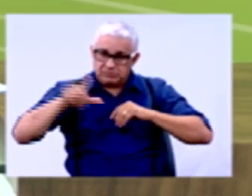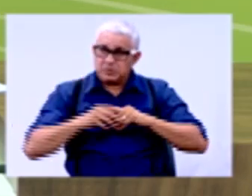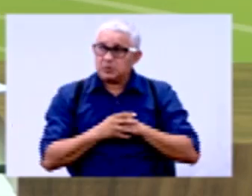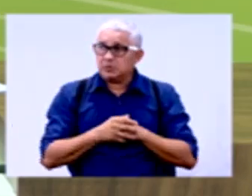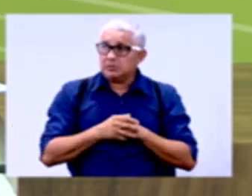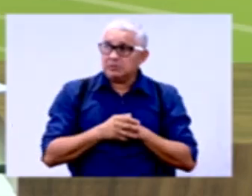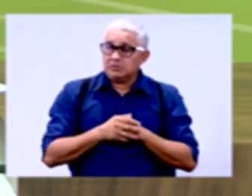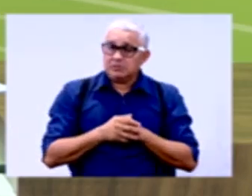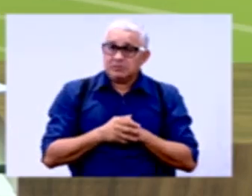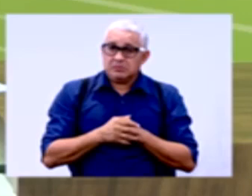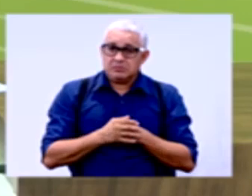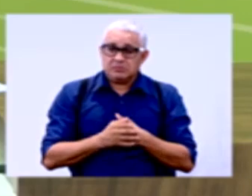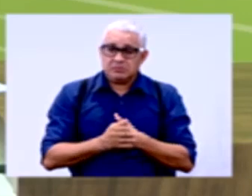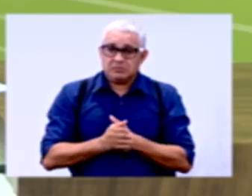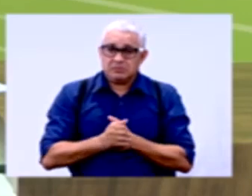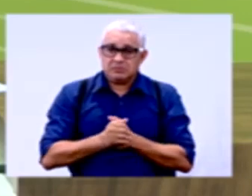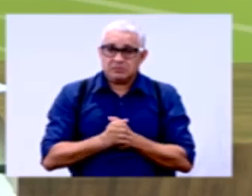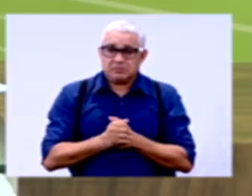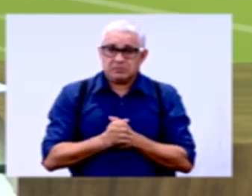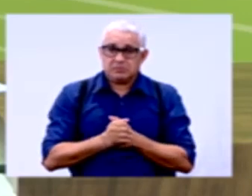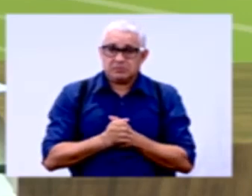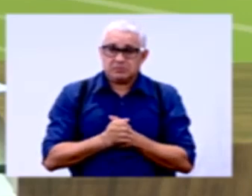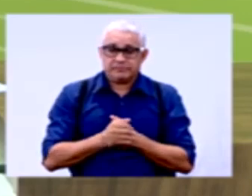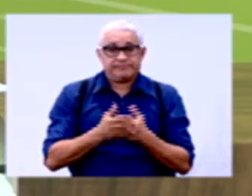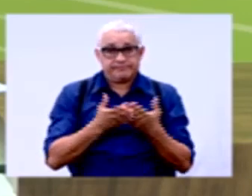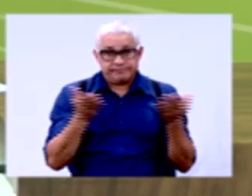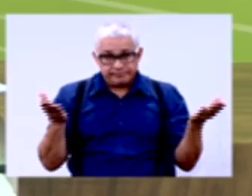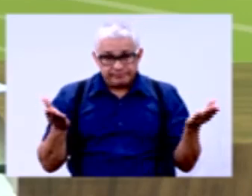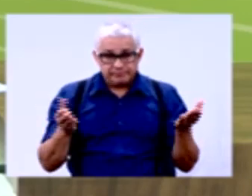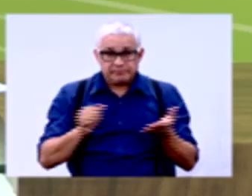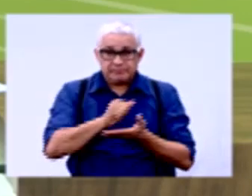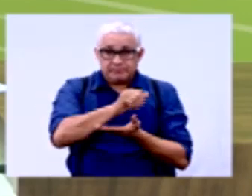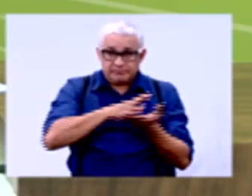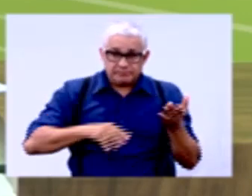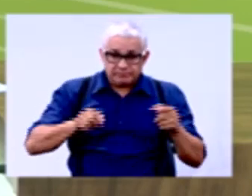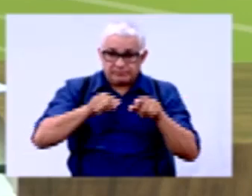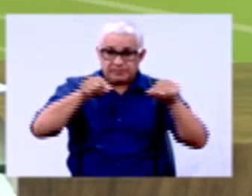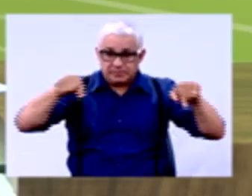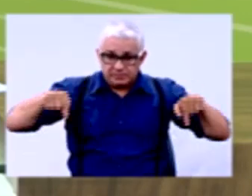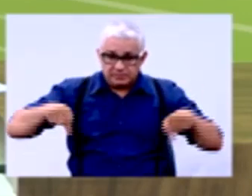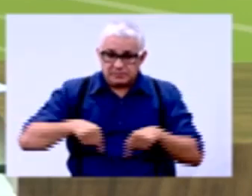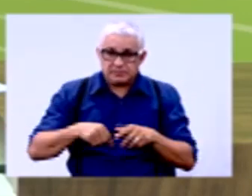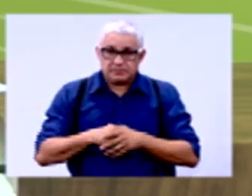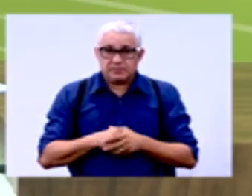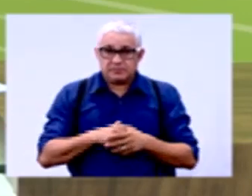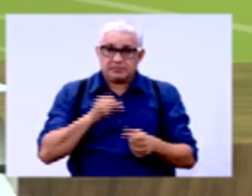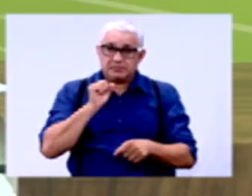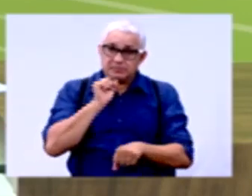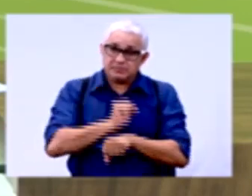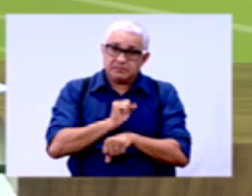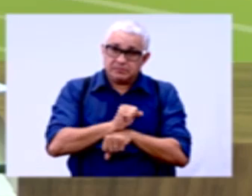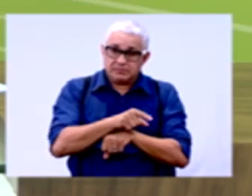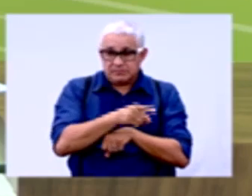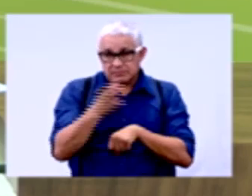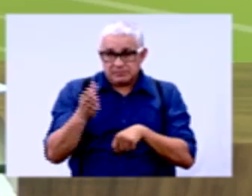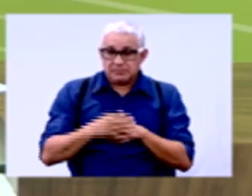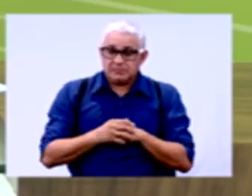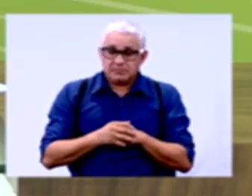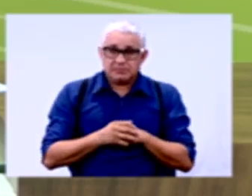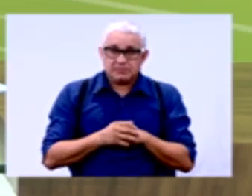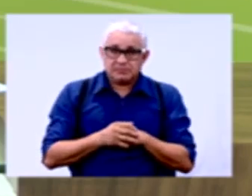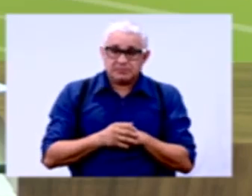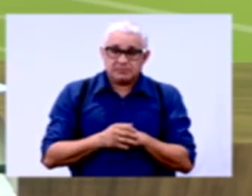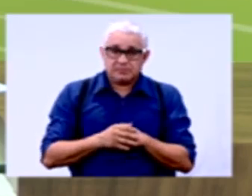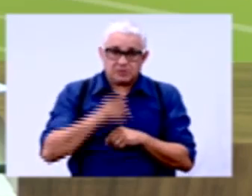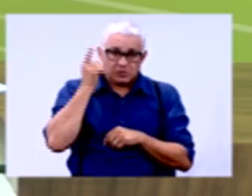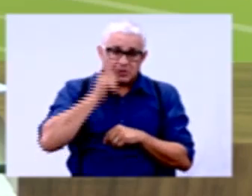Bom, pessoal, vai ficar aí para vocês a atividade de sala e esperamos aí que vocês